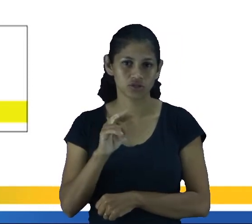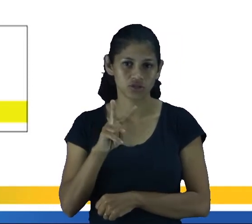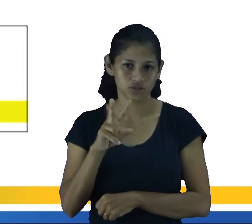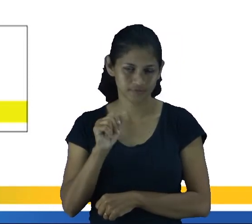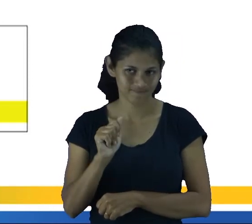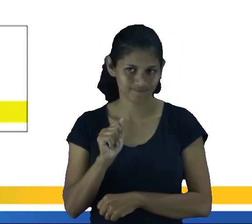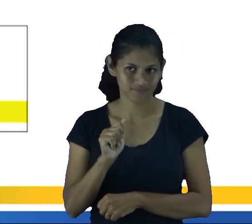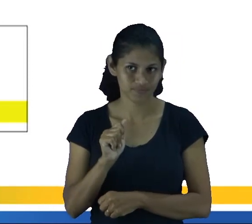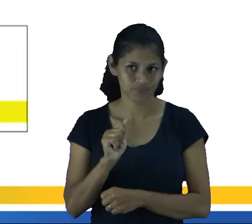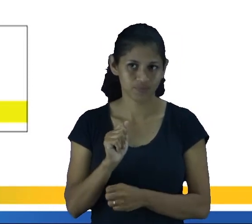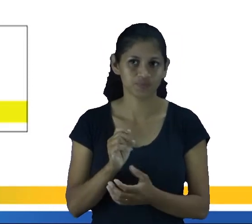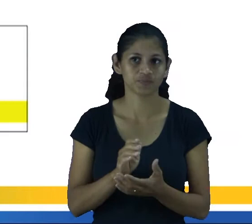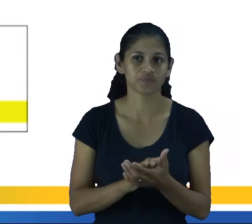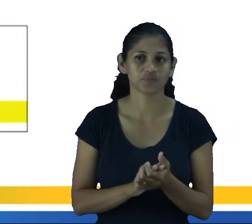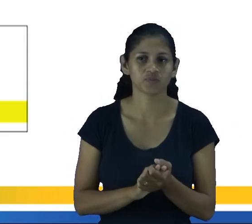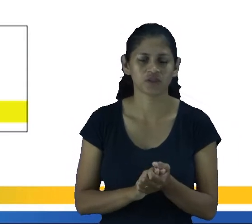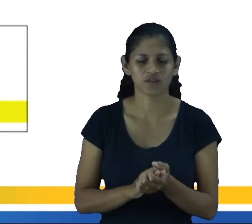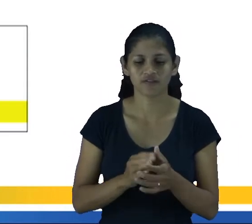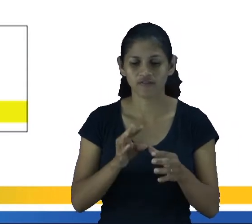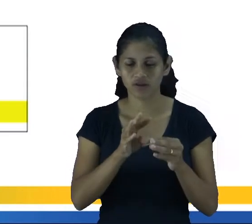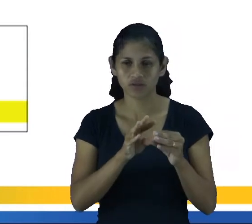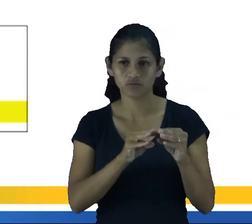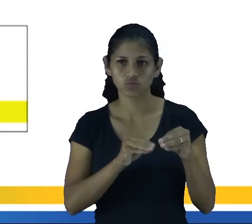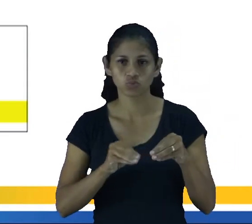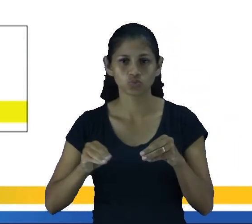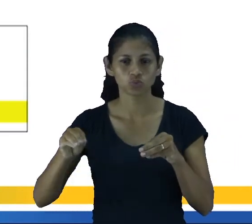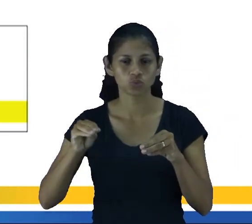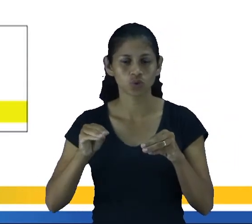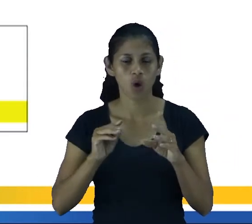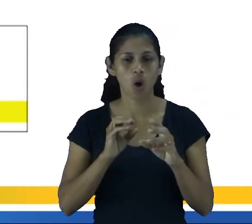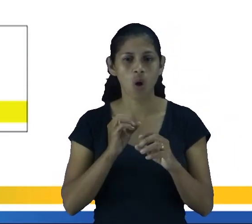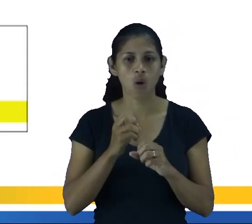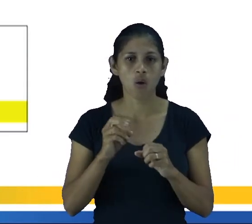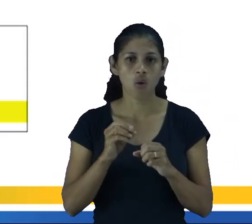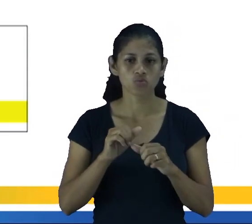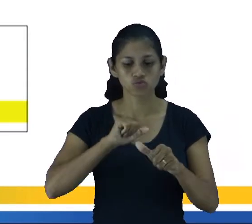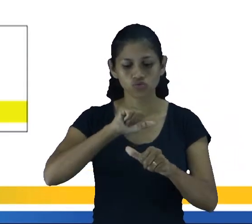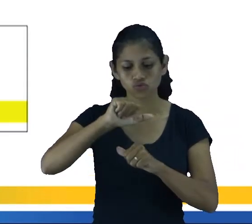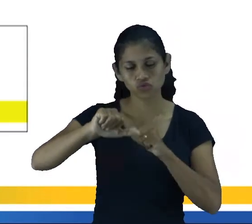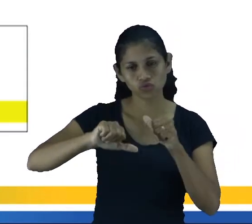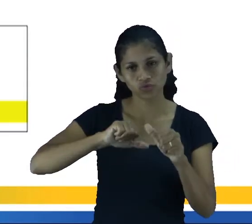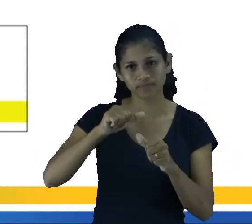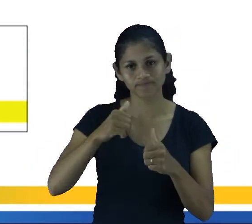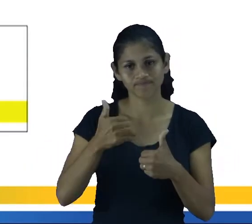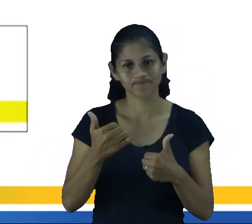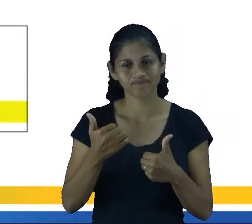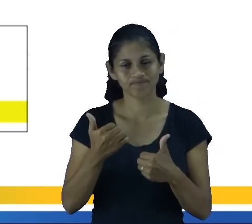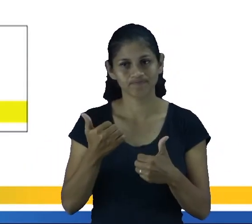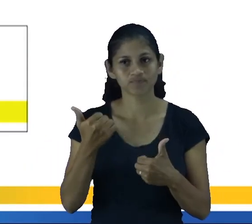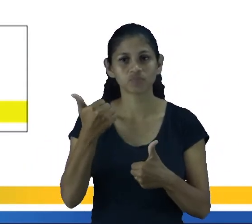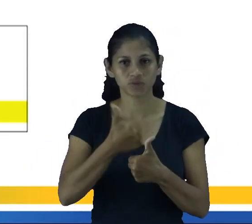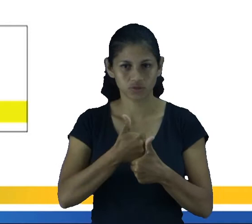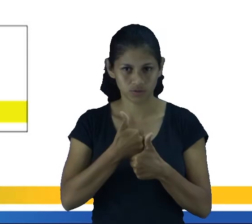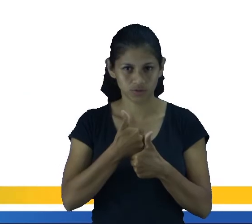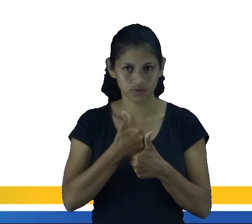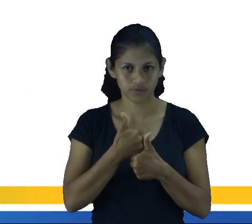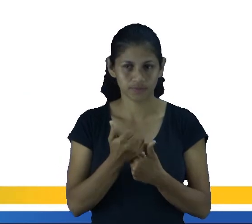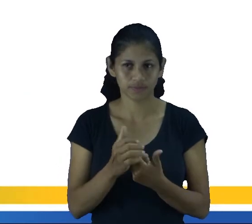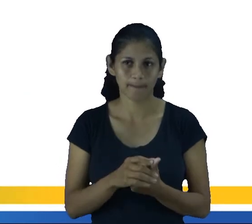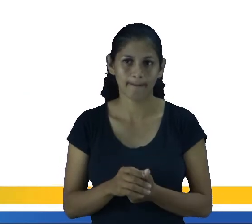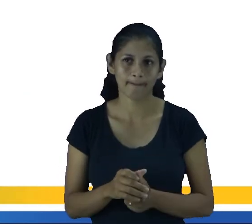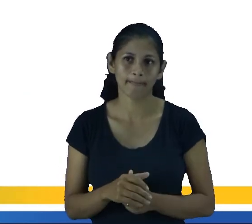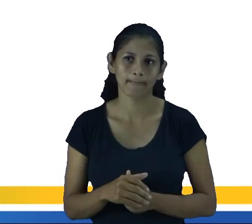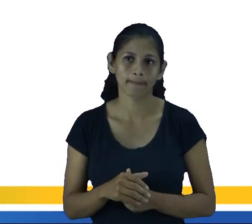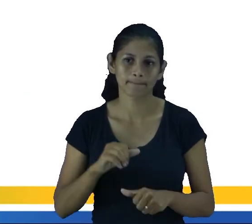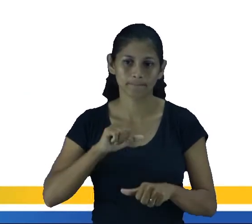ou substituir o outro elemento. Então, para que a gente entenda, para a gente ver se essa reação ocorre ou não,